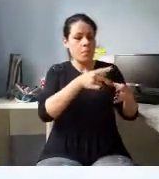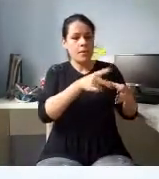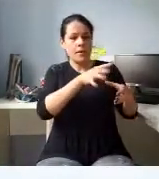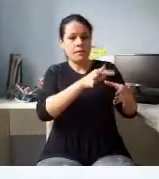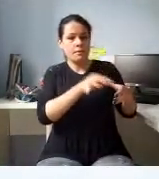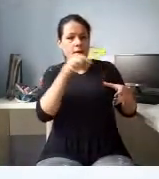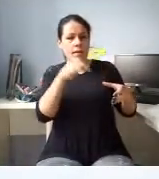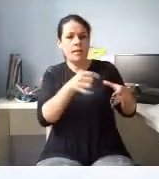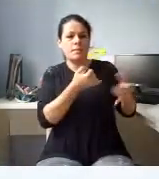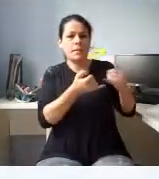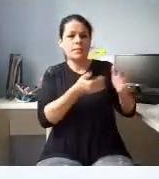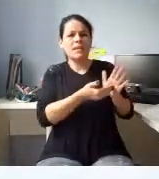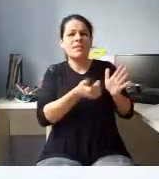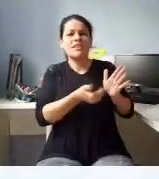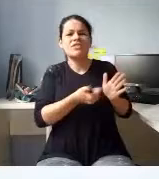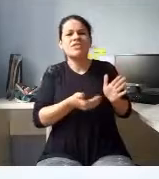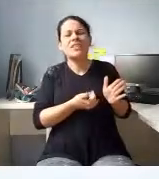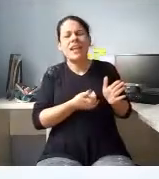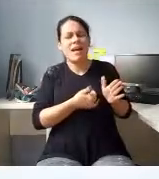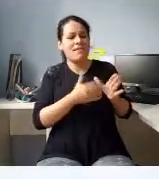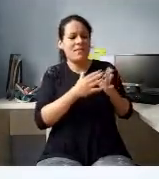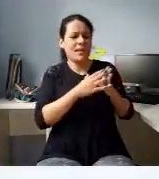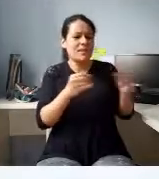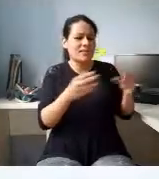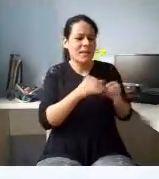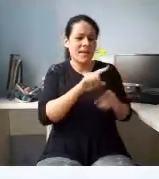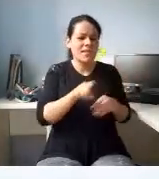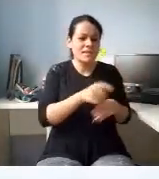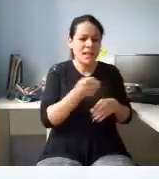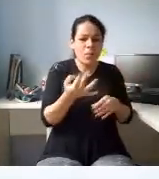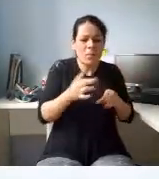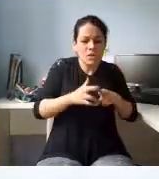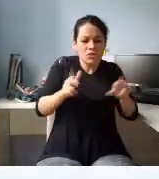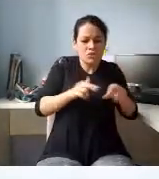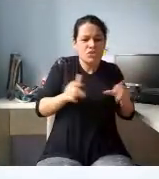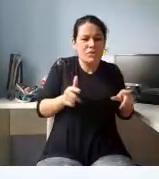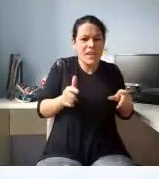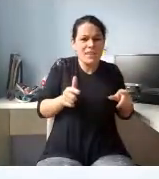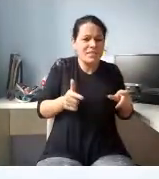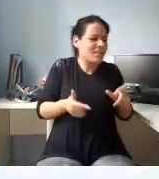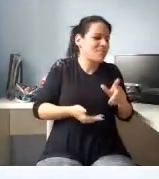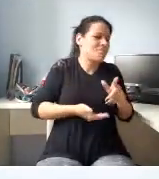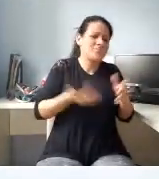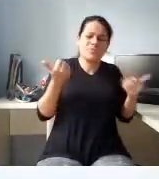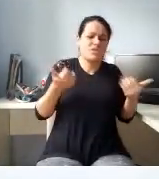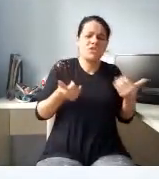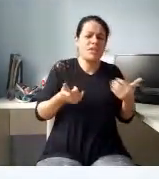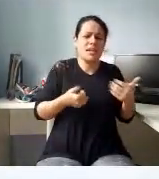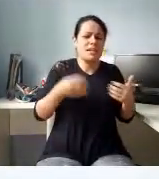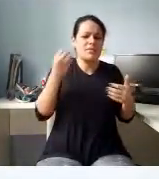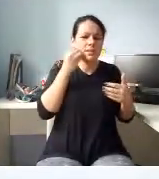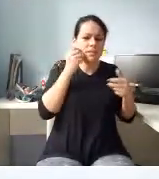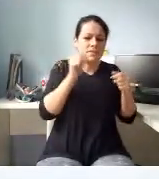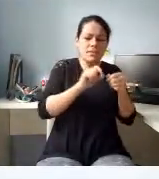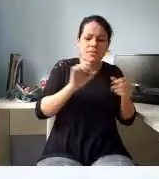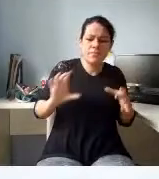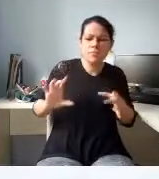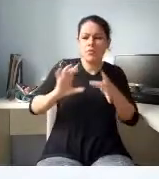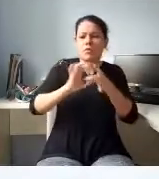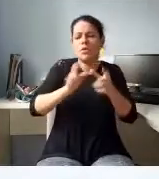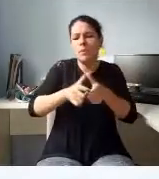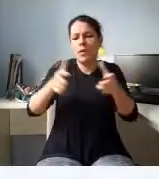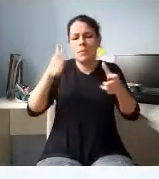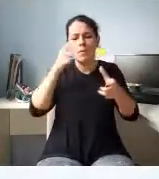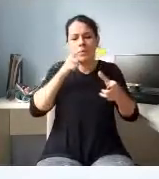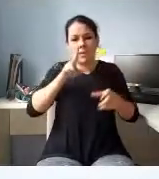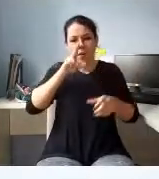a eliminar essas diferenças para poder ir para algo mais amplo nesse debate sobre a presidência da Câmara dos